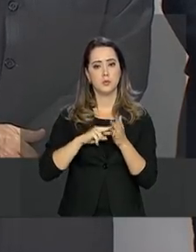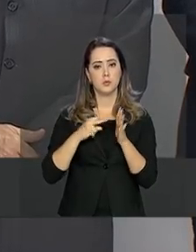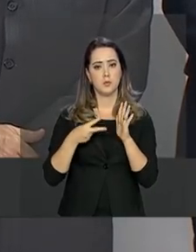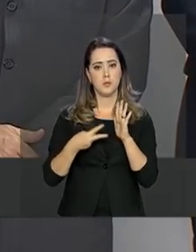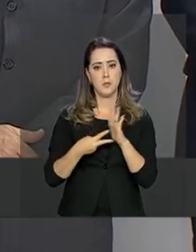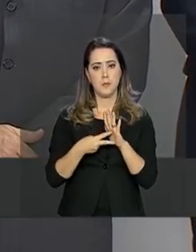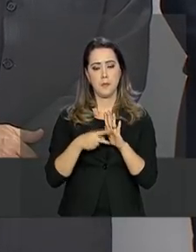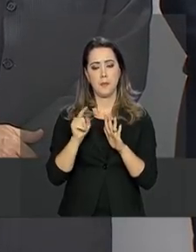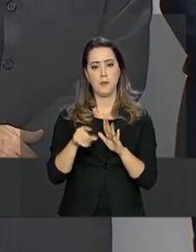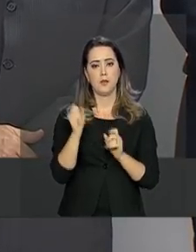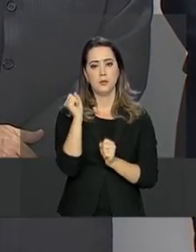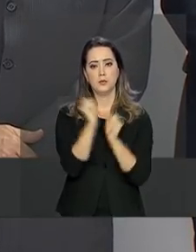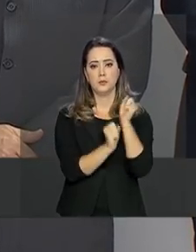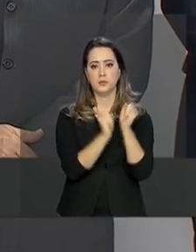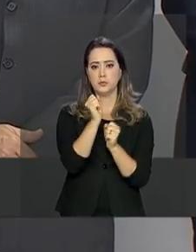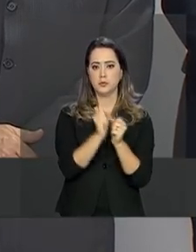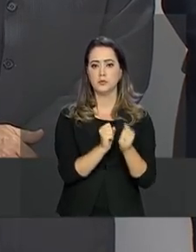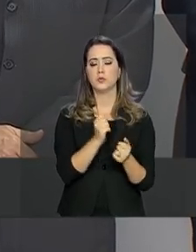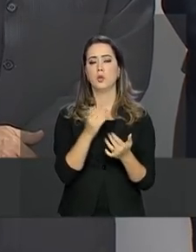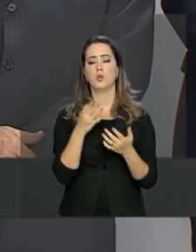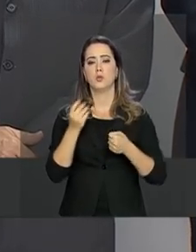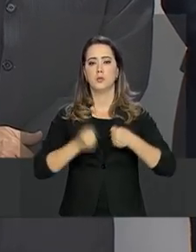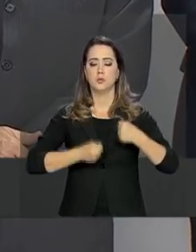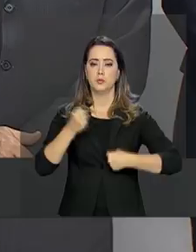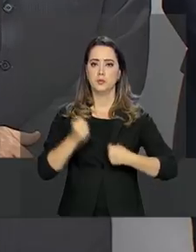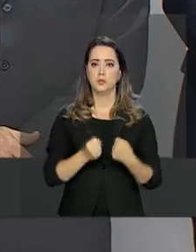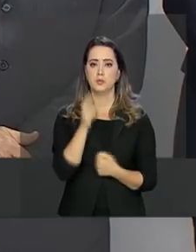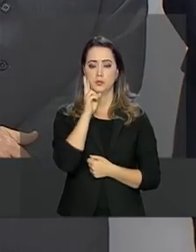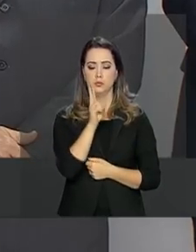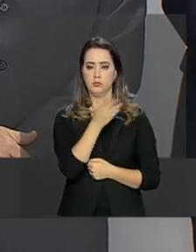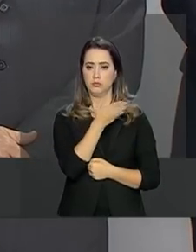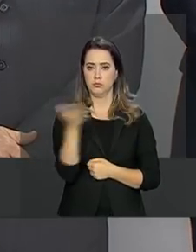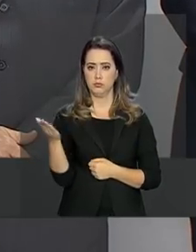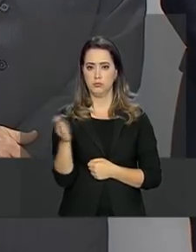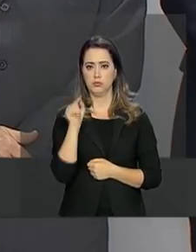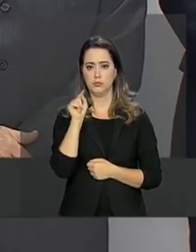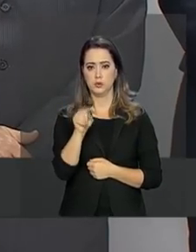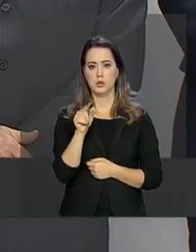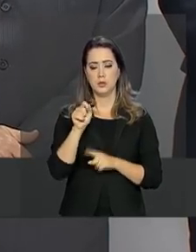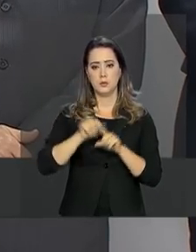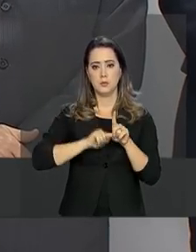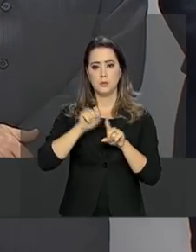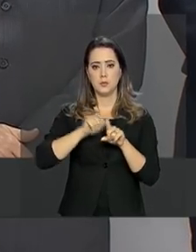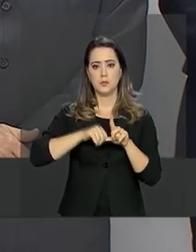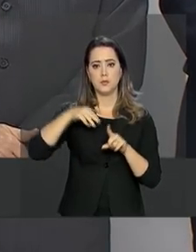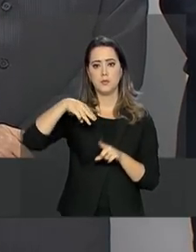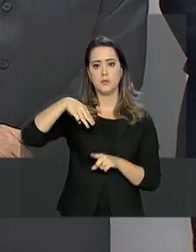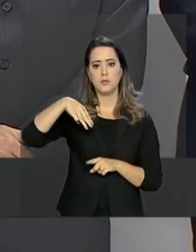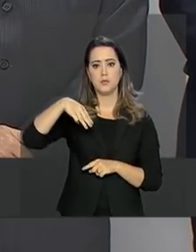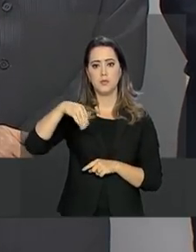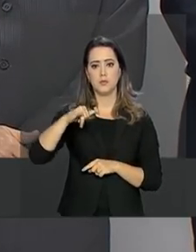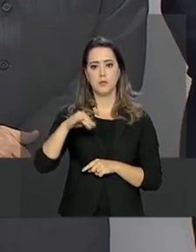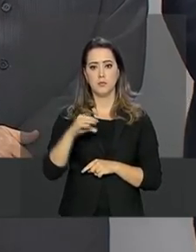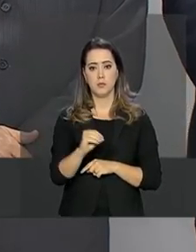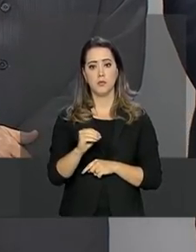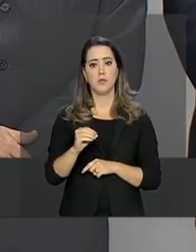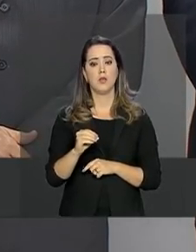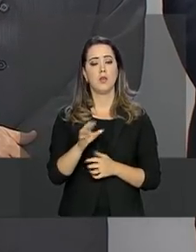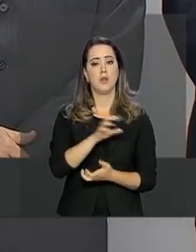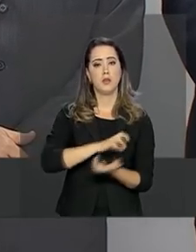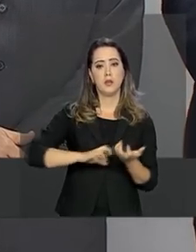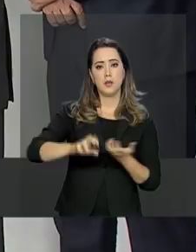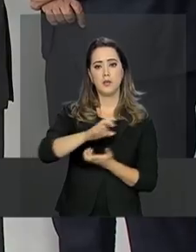naturalmente da indústria automobilística vocês vejam que neste mês de maio em face da greve dos caminhoneiros